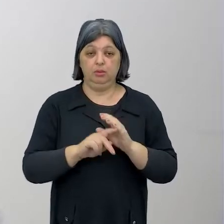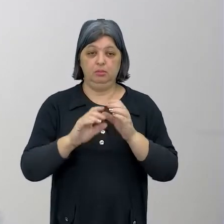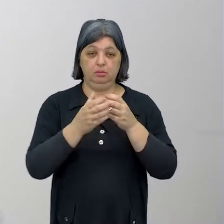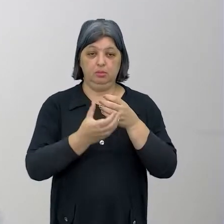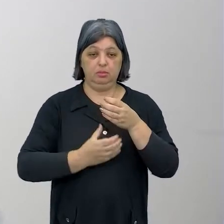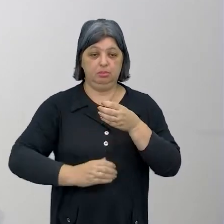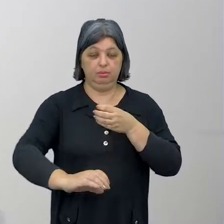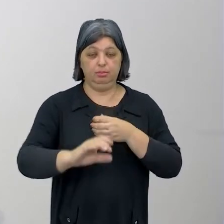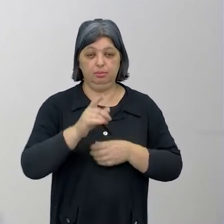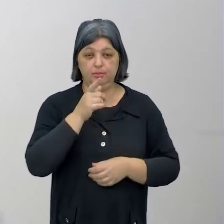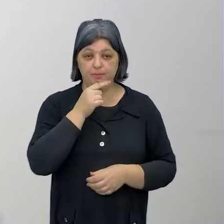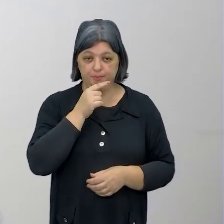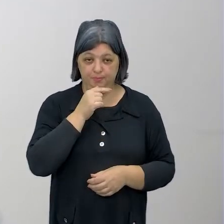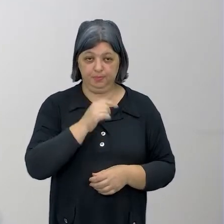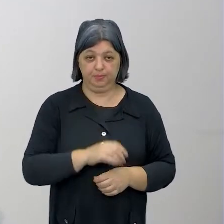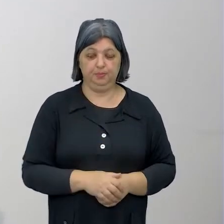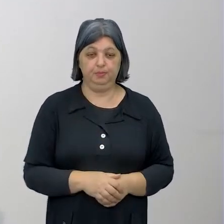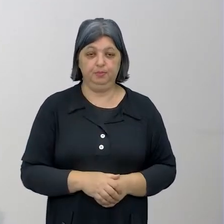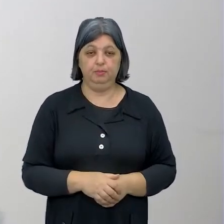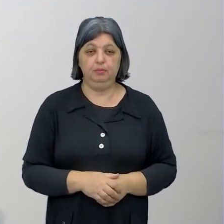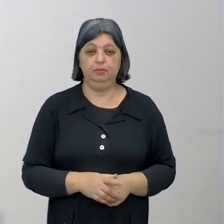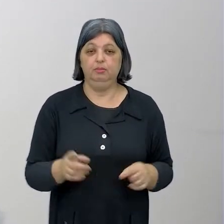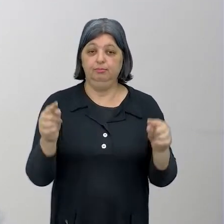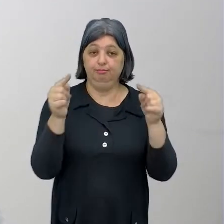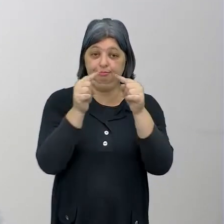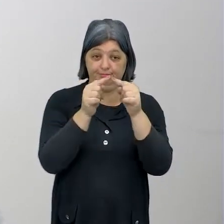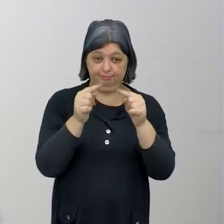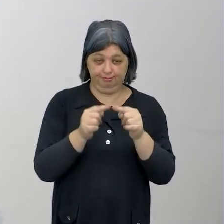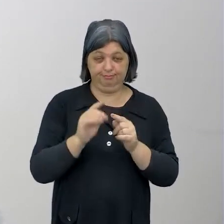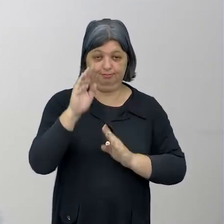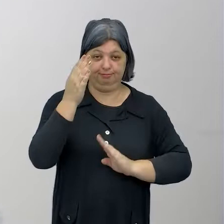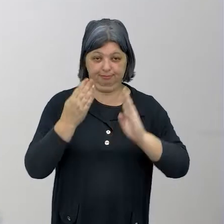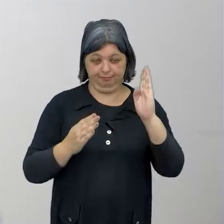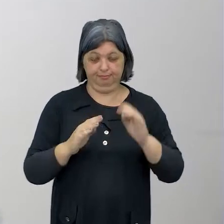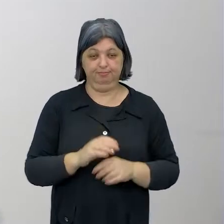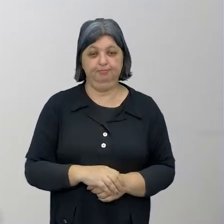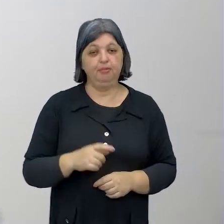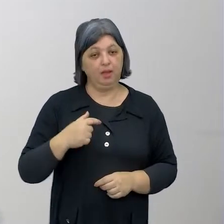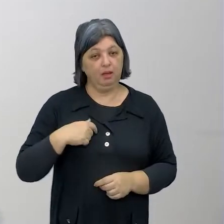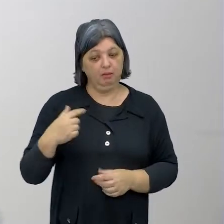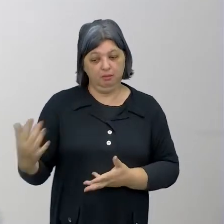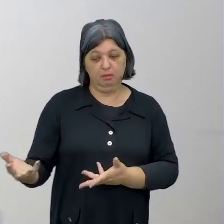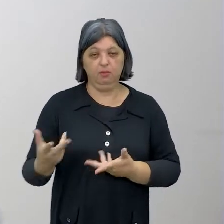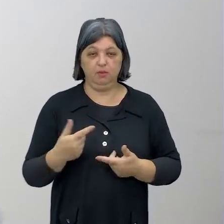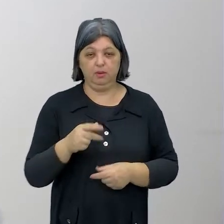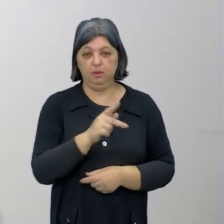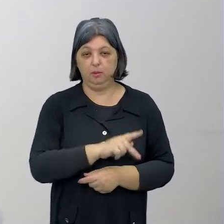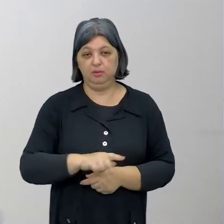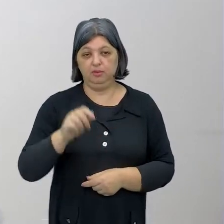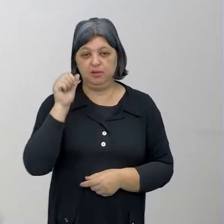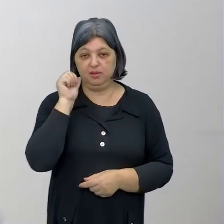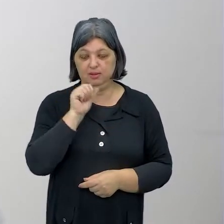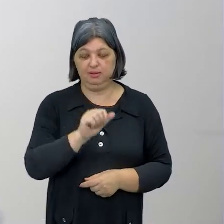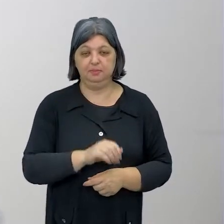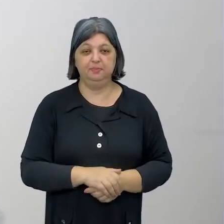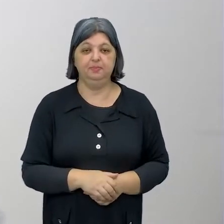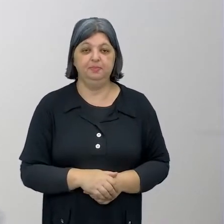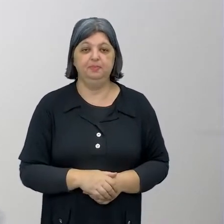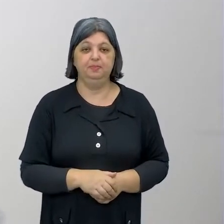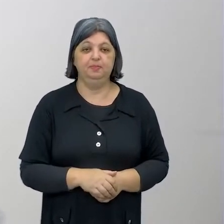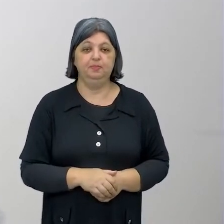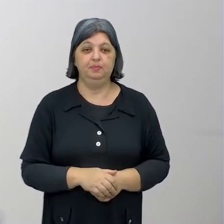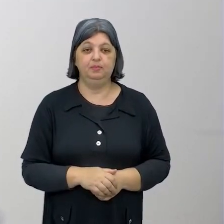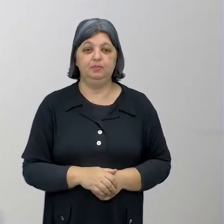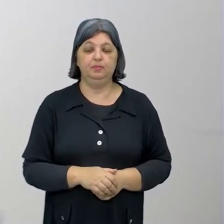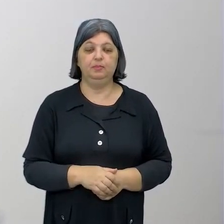isso, fazendo essa ponte com a biologia, eu convido a minha querida Priscila Ortega falar aqui